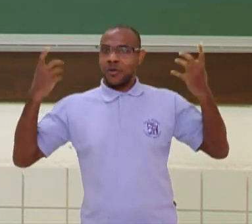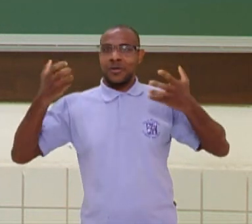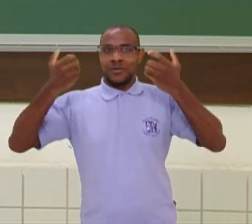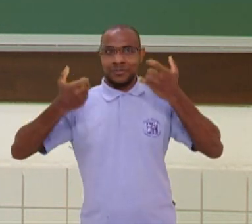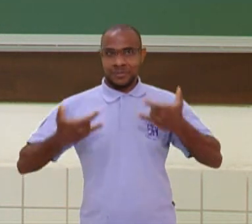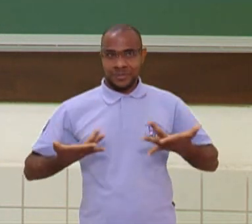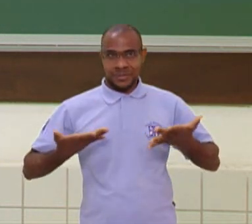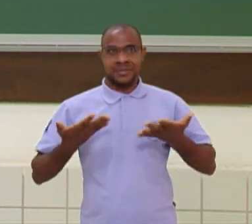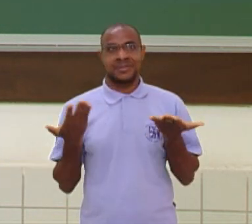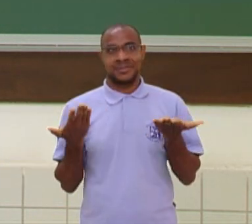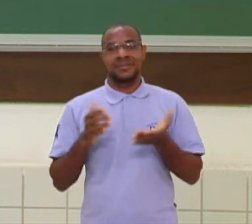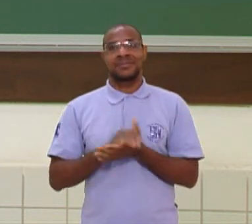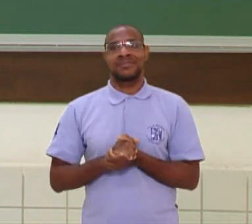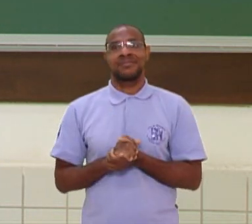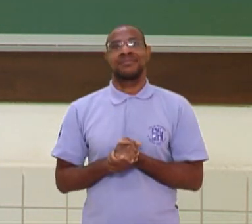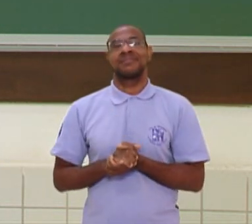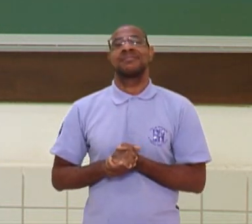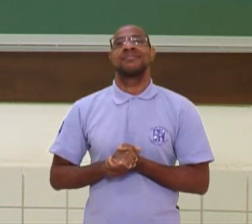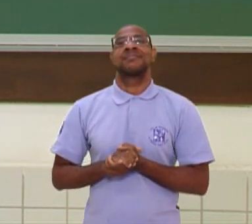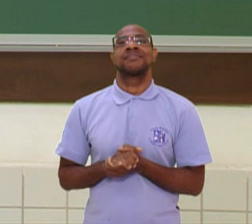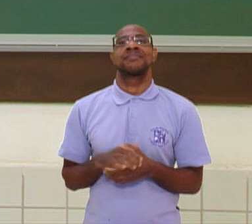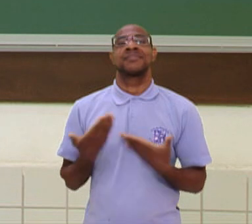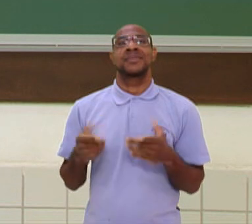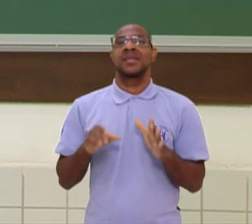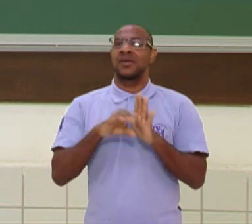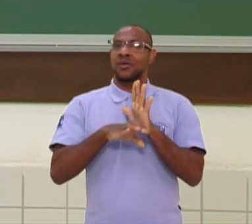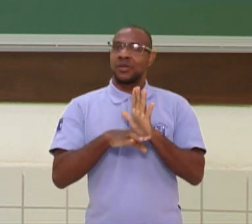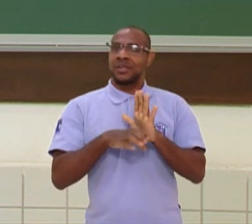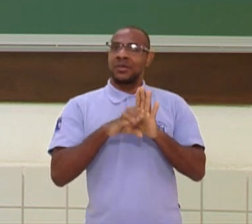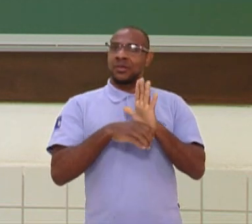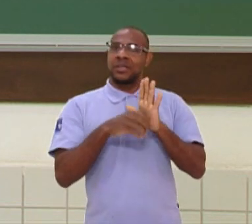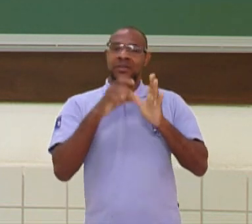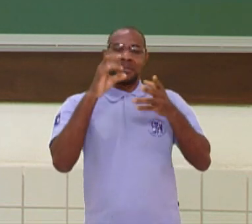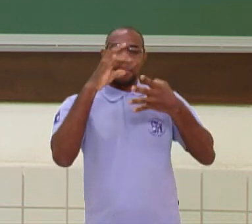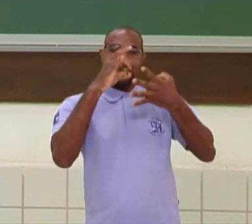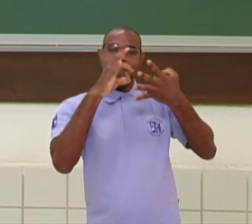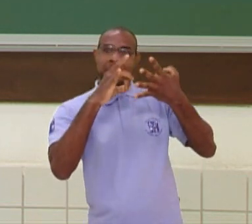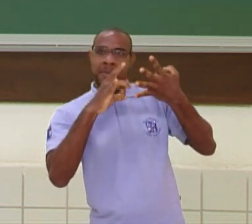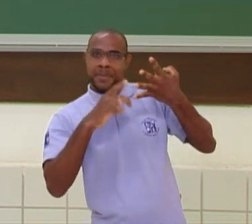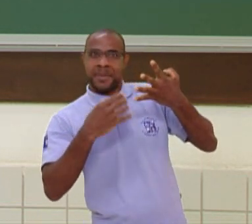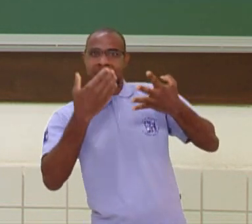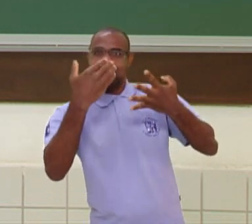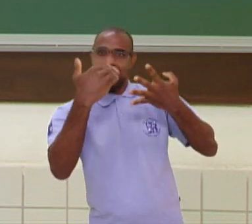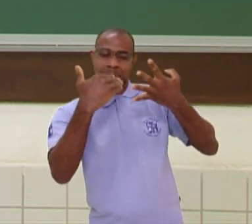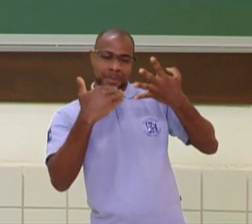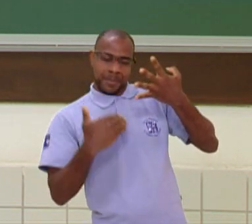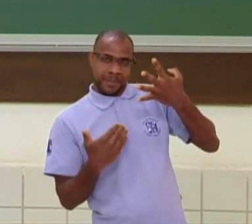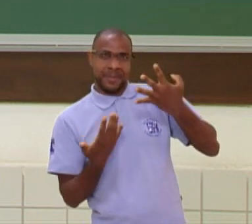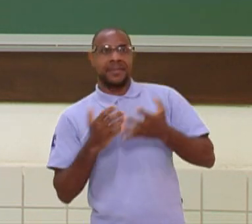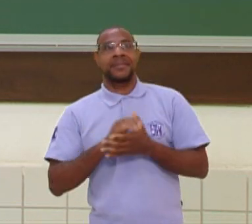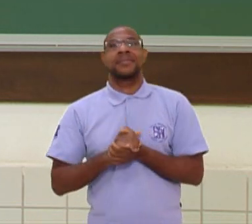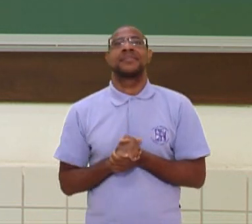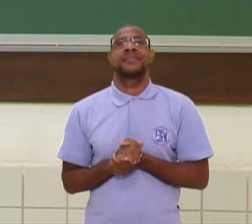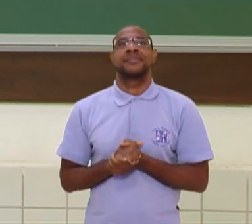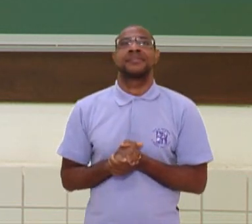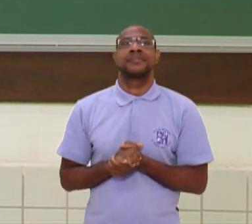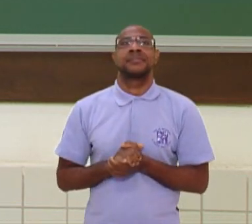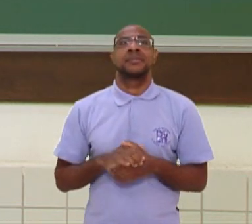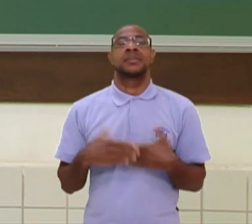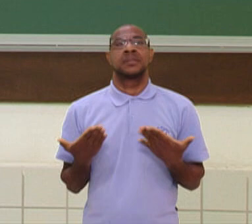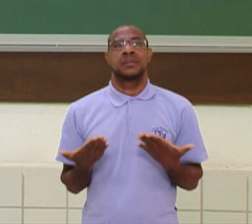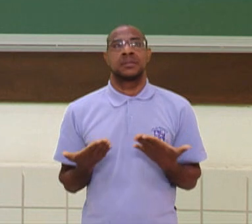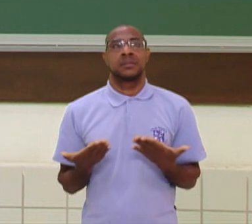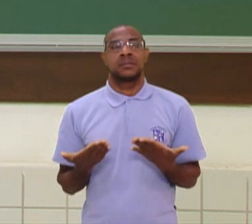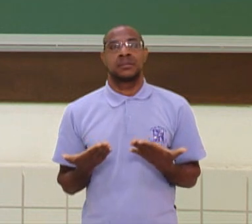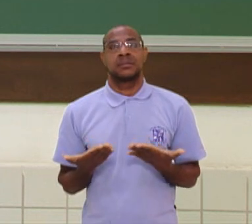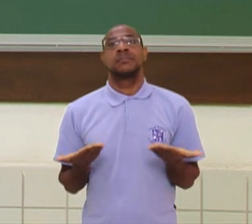depois evoluindo gradativamente para os conceitos que temos até nível tecnológico que você consegue acessar aí da sua casa, ok?